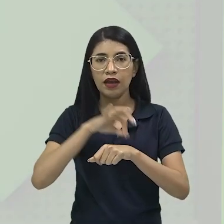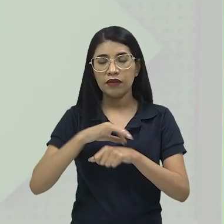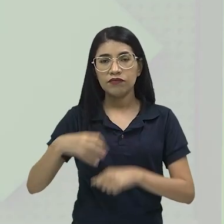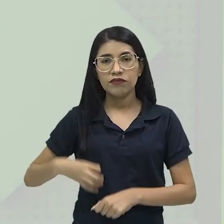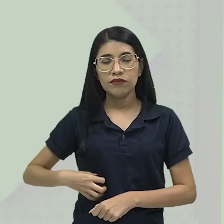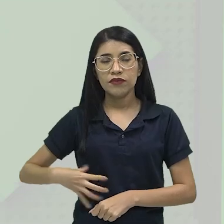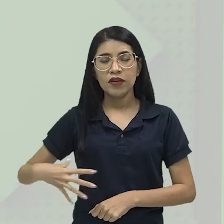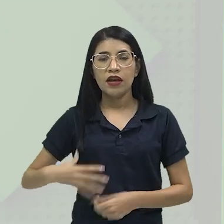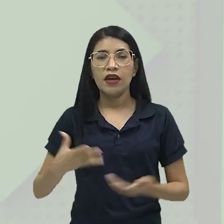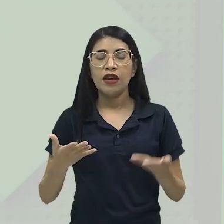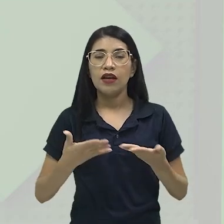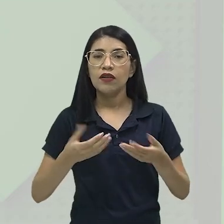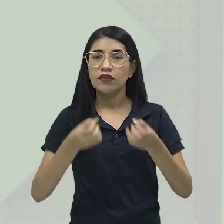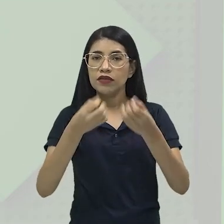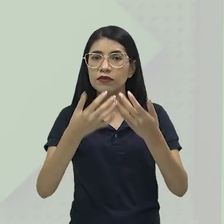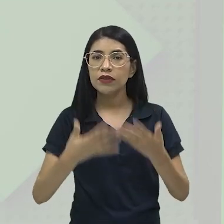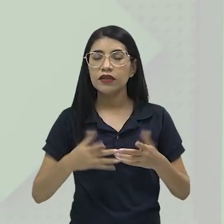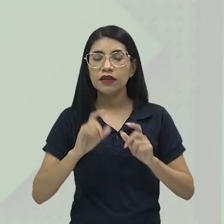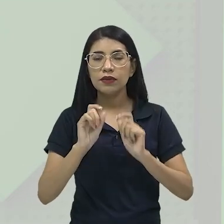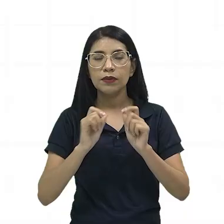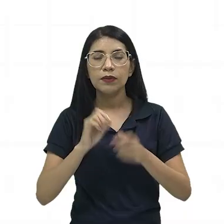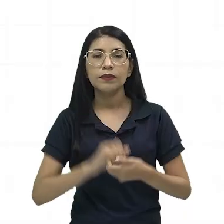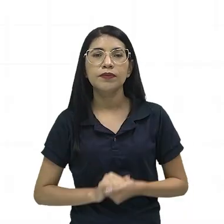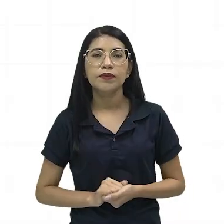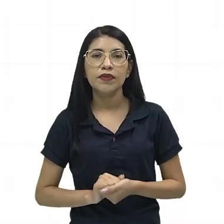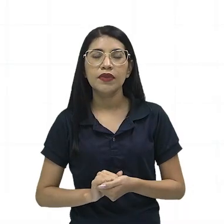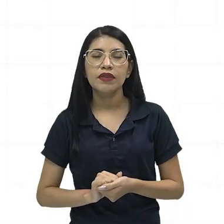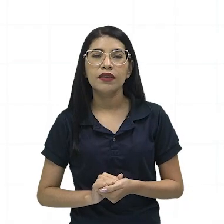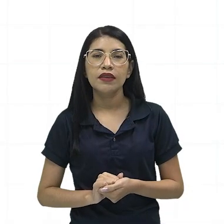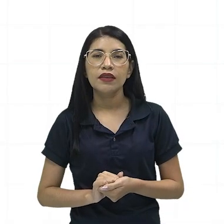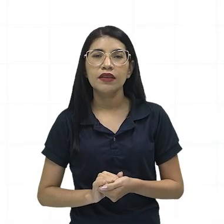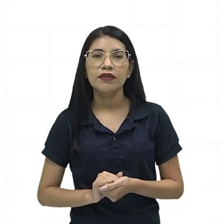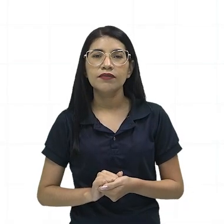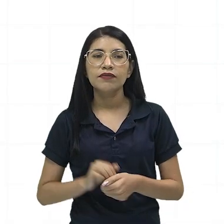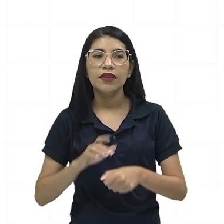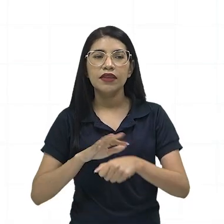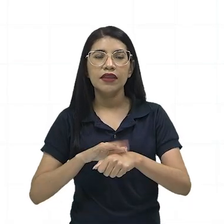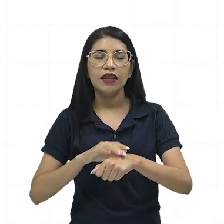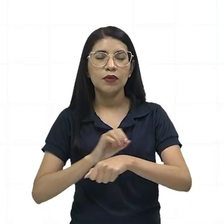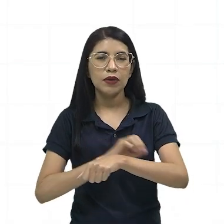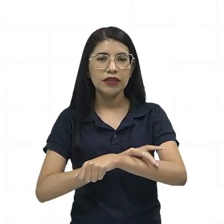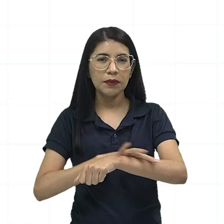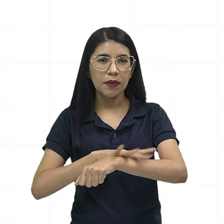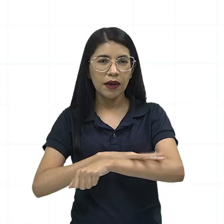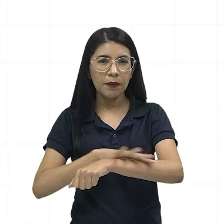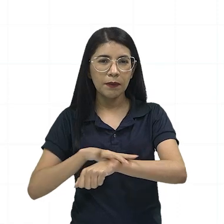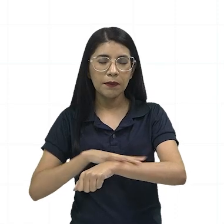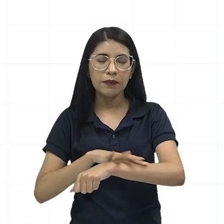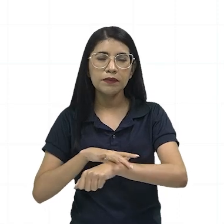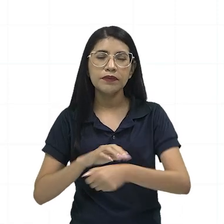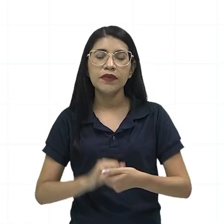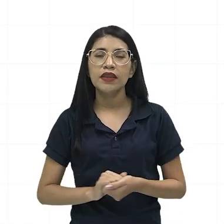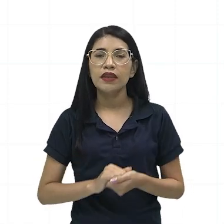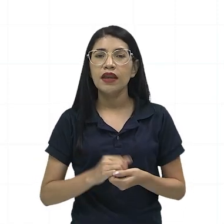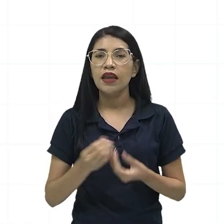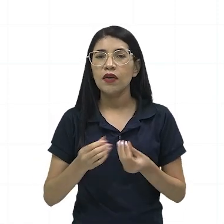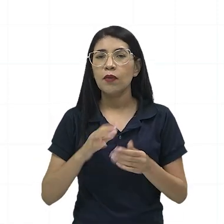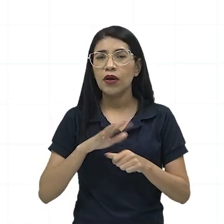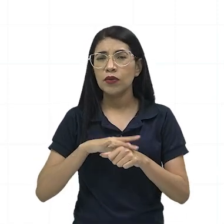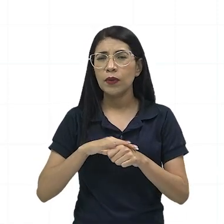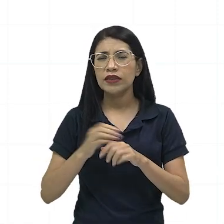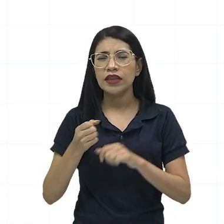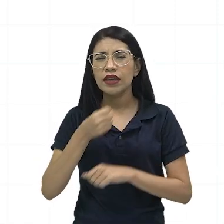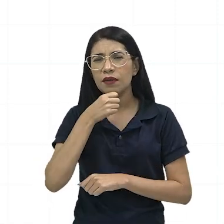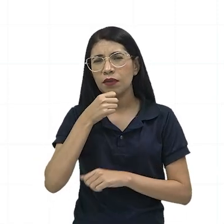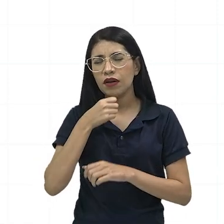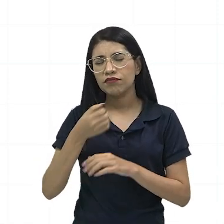e agora nós vamos falar sobre hanseníase. A hanseníase é uma condição que durante muitos